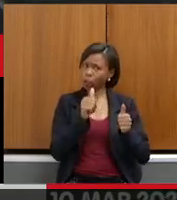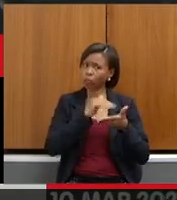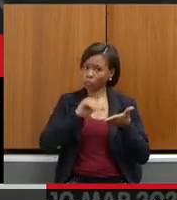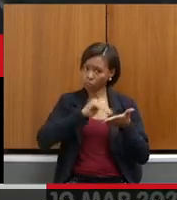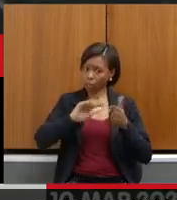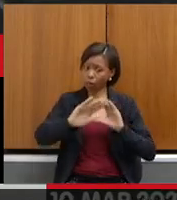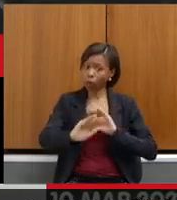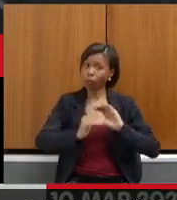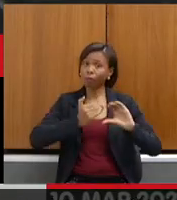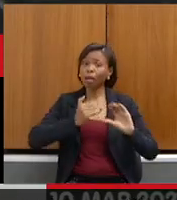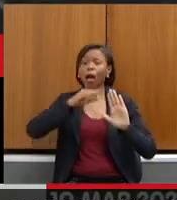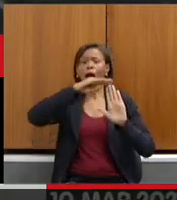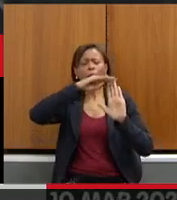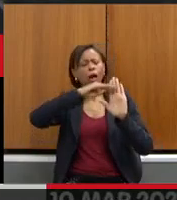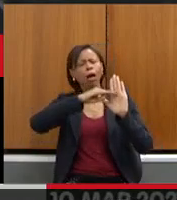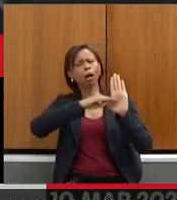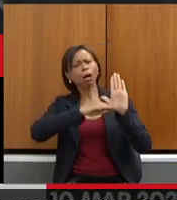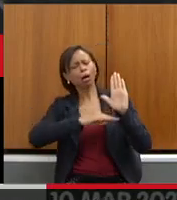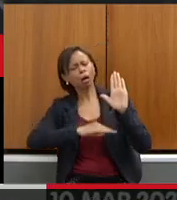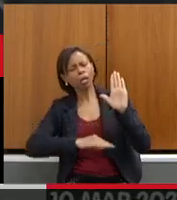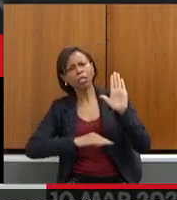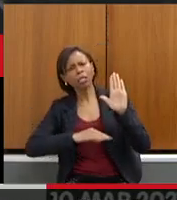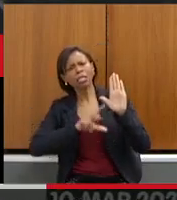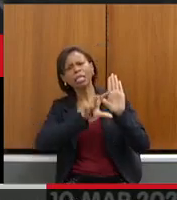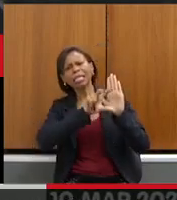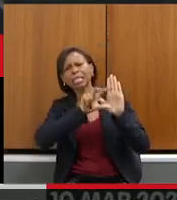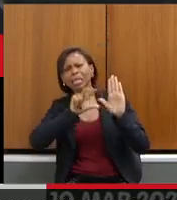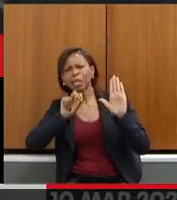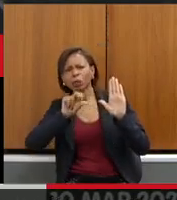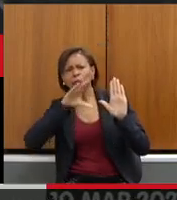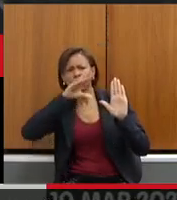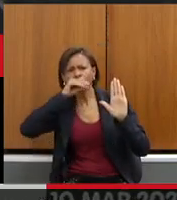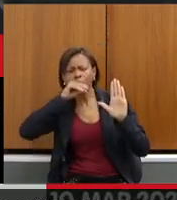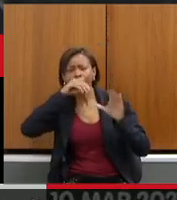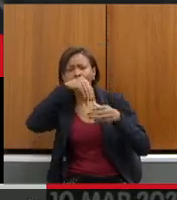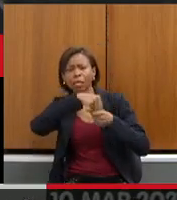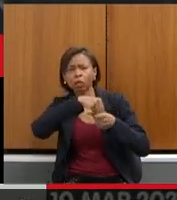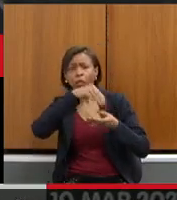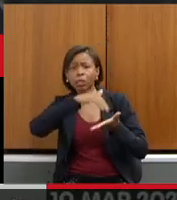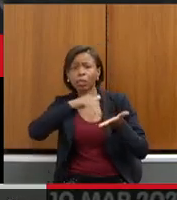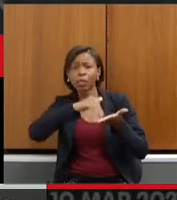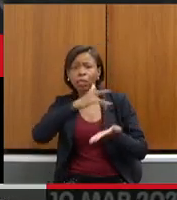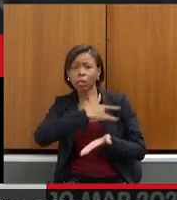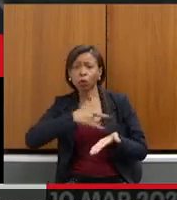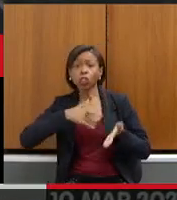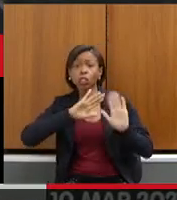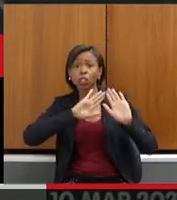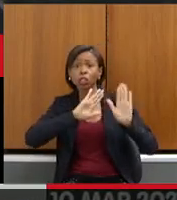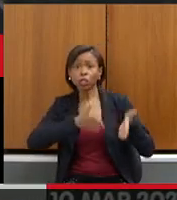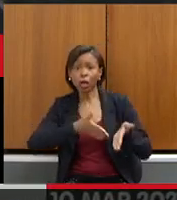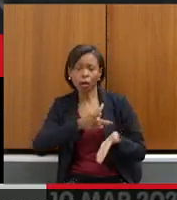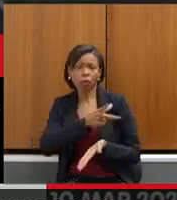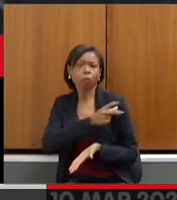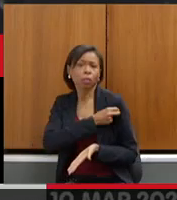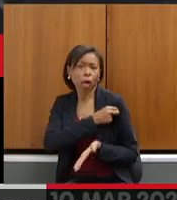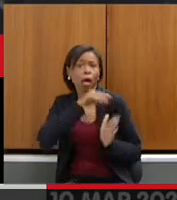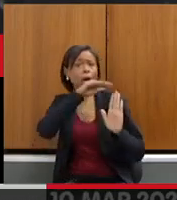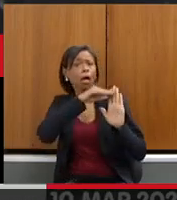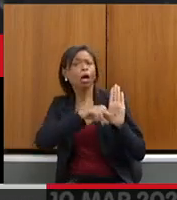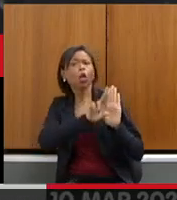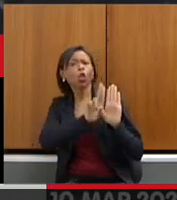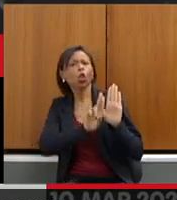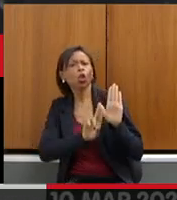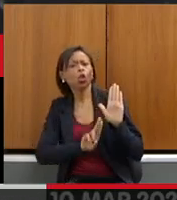lista desses Teoricamente 500 servidores da Secretaria de Saúde foram vacinados para